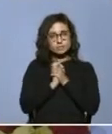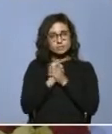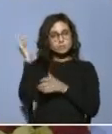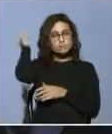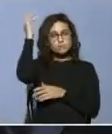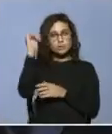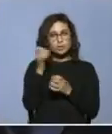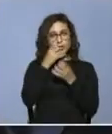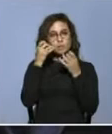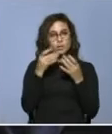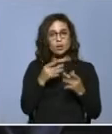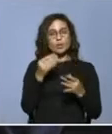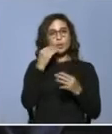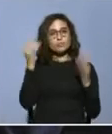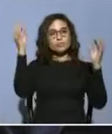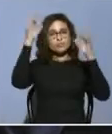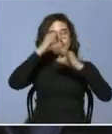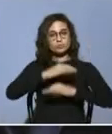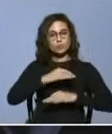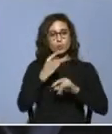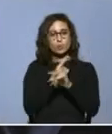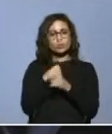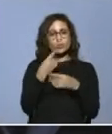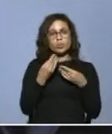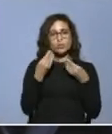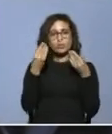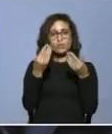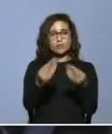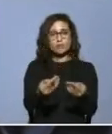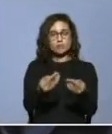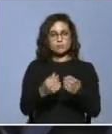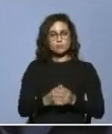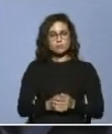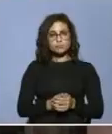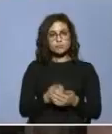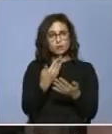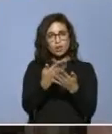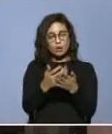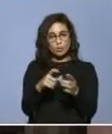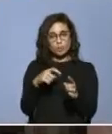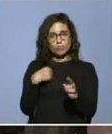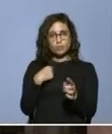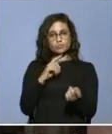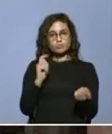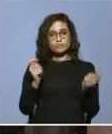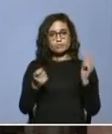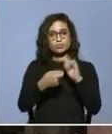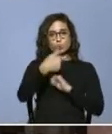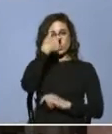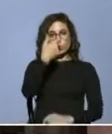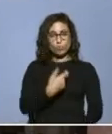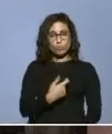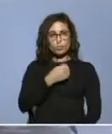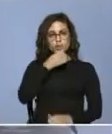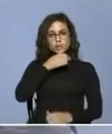pelo Espírito Santo estes dons que vos apresentamos, para que se convertam no corpo e sangue